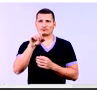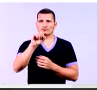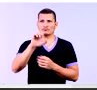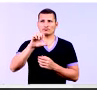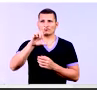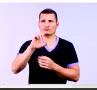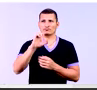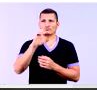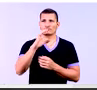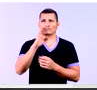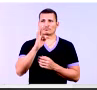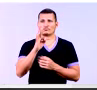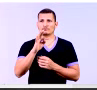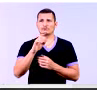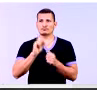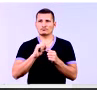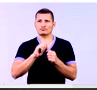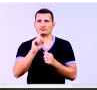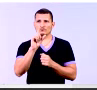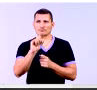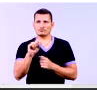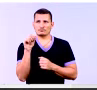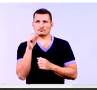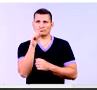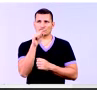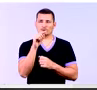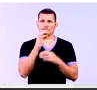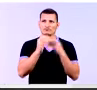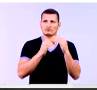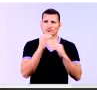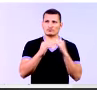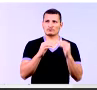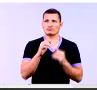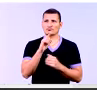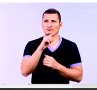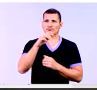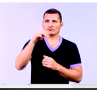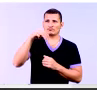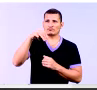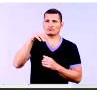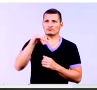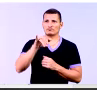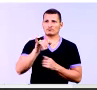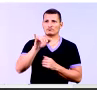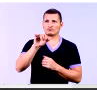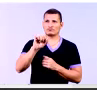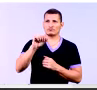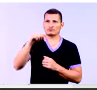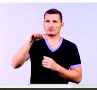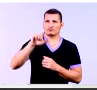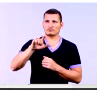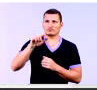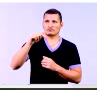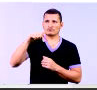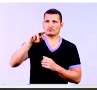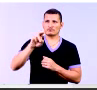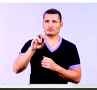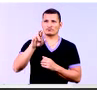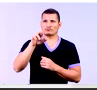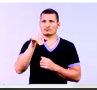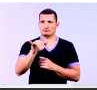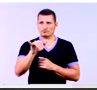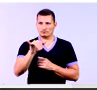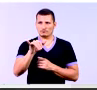dados lá no banco de dados. E aqui o MySQL Query, o famoso MySQL Query, que serve para executar